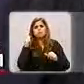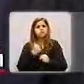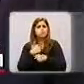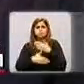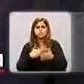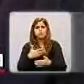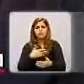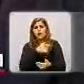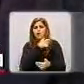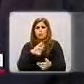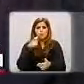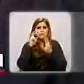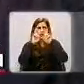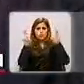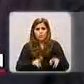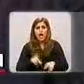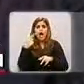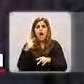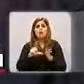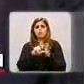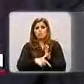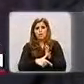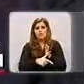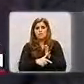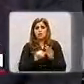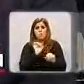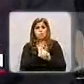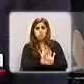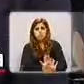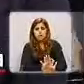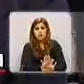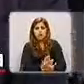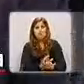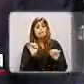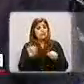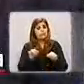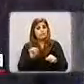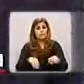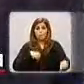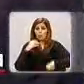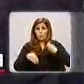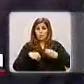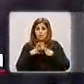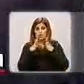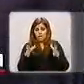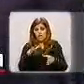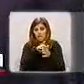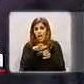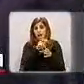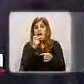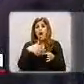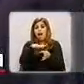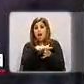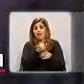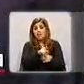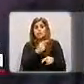há compromissos internacionais, há projetos de investigação que vão ficar parados, Sr. Reitor? Há com certeza também grandes preocupações nesse domínio, porque há